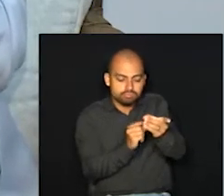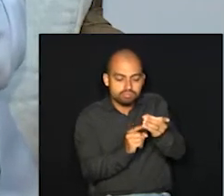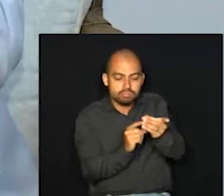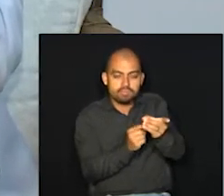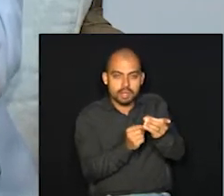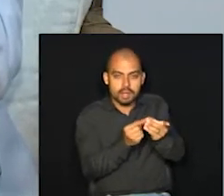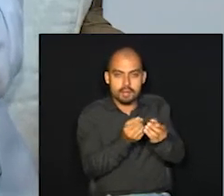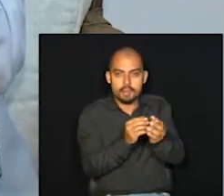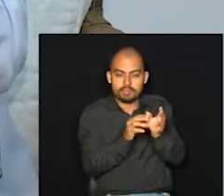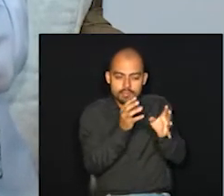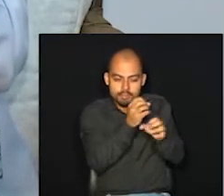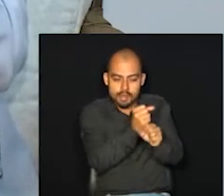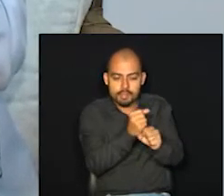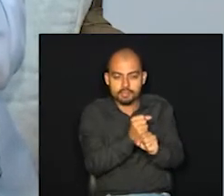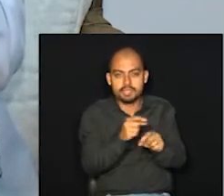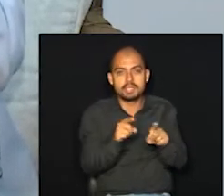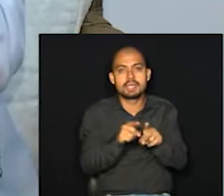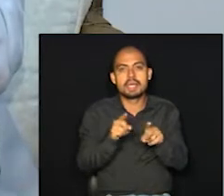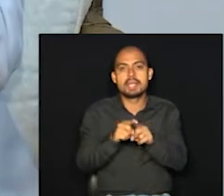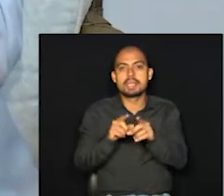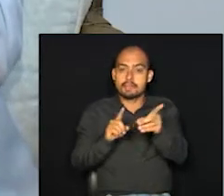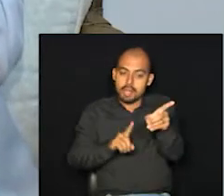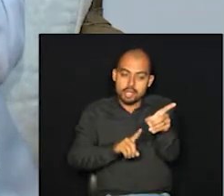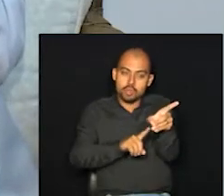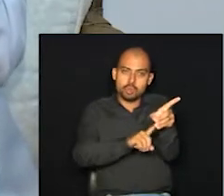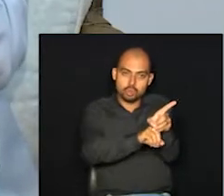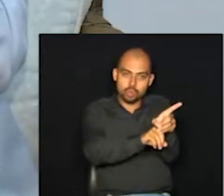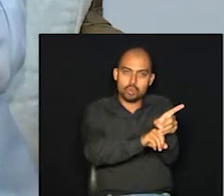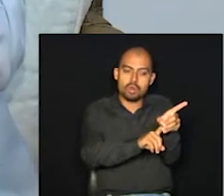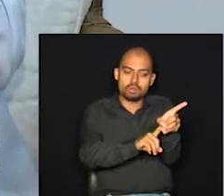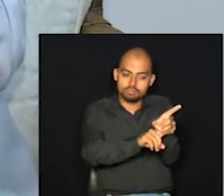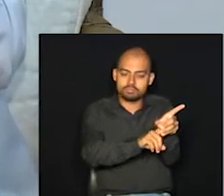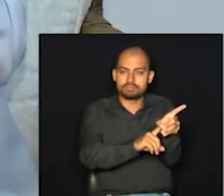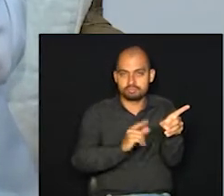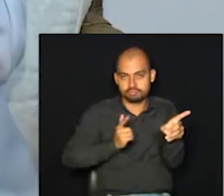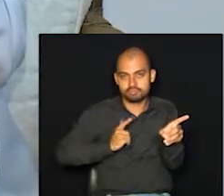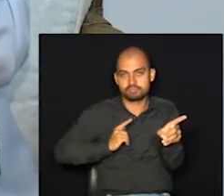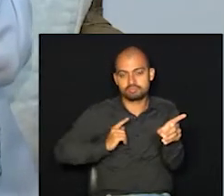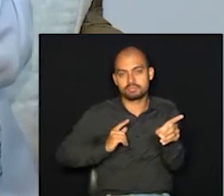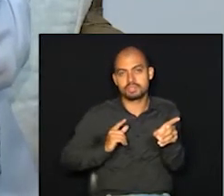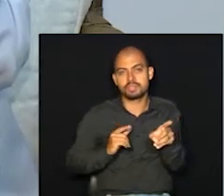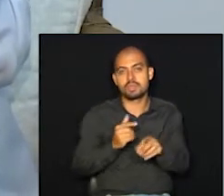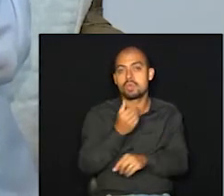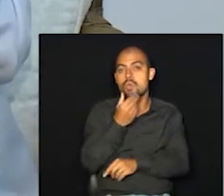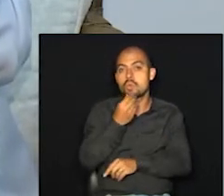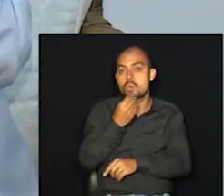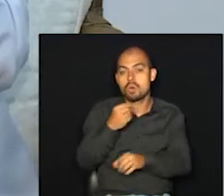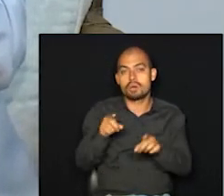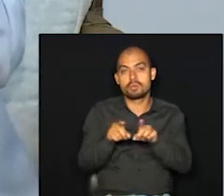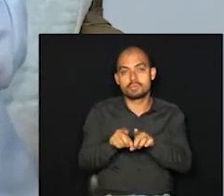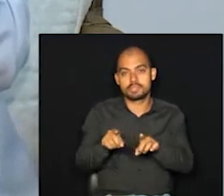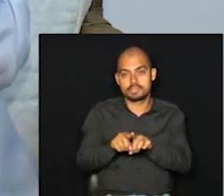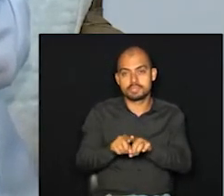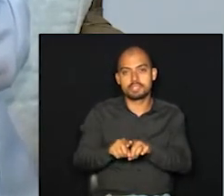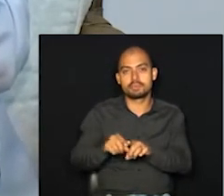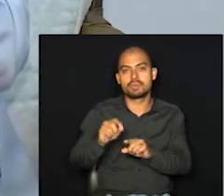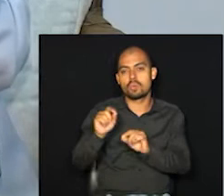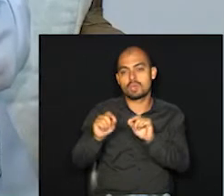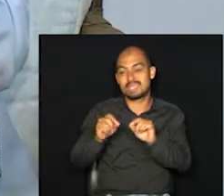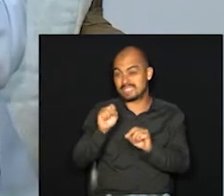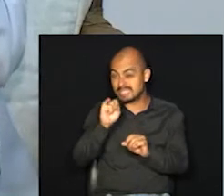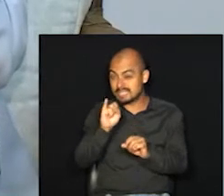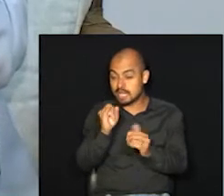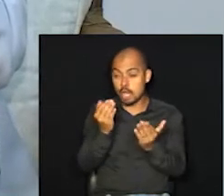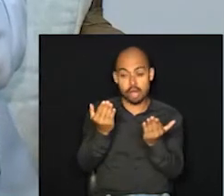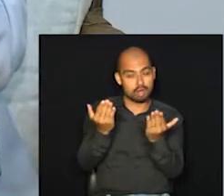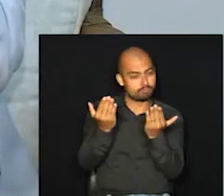mais o exame físico, que é o toque retal. Posteriormente, aqueles homens que tiverem uma suspeita